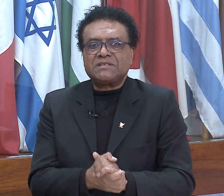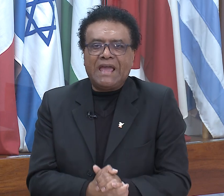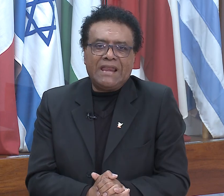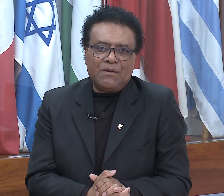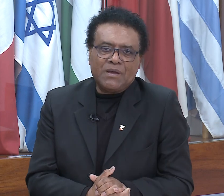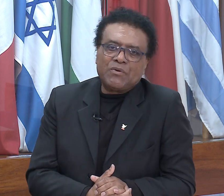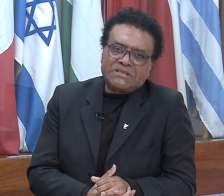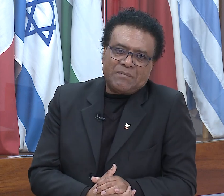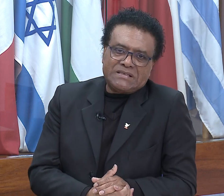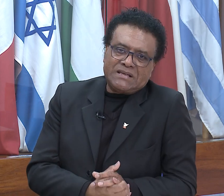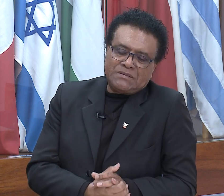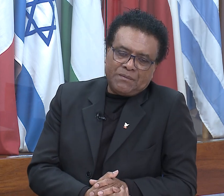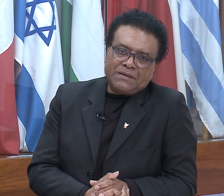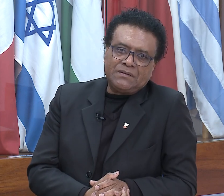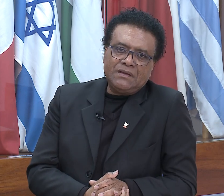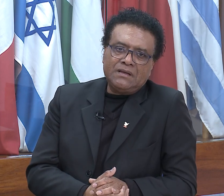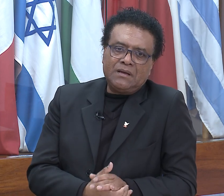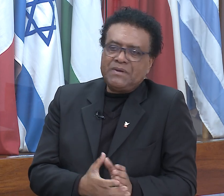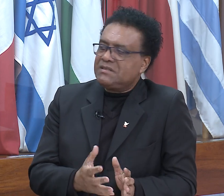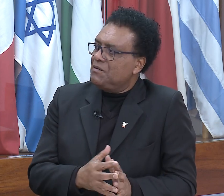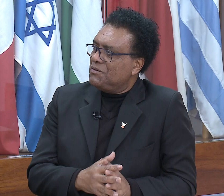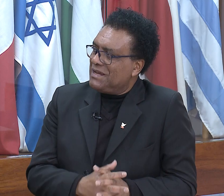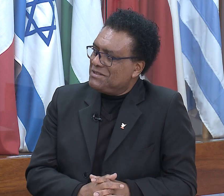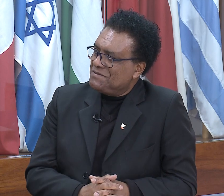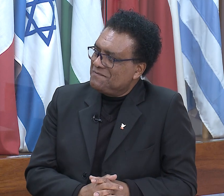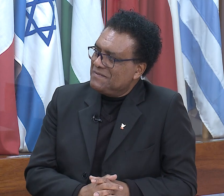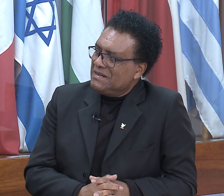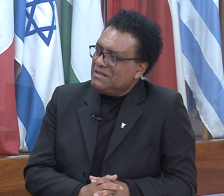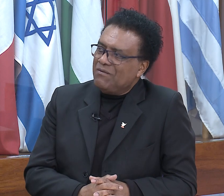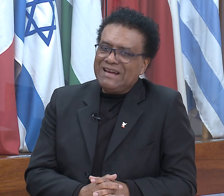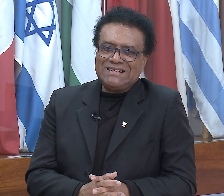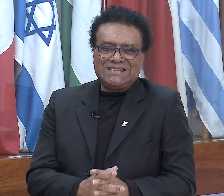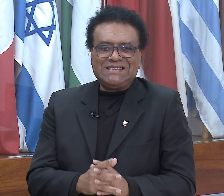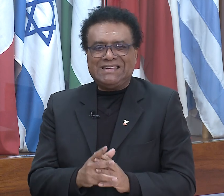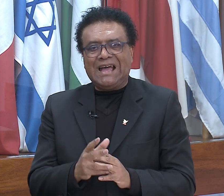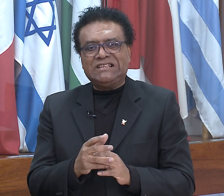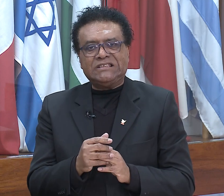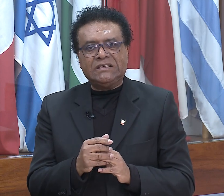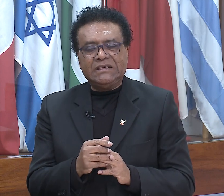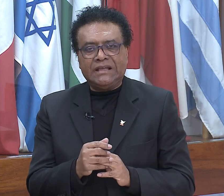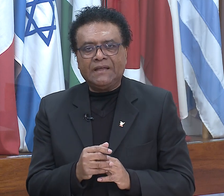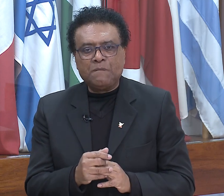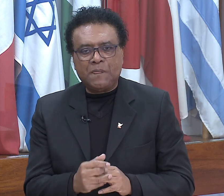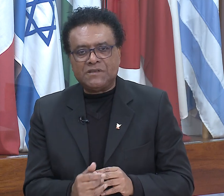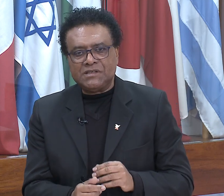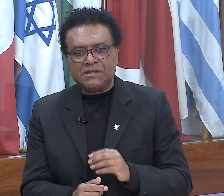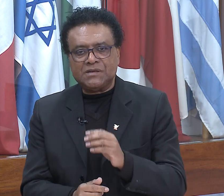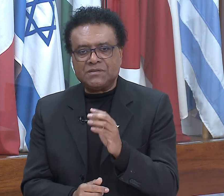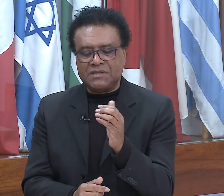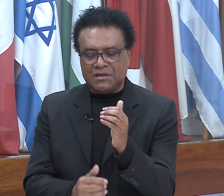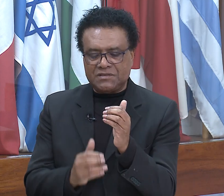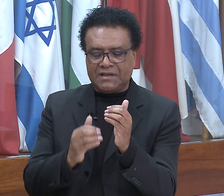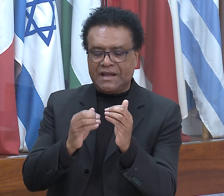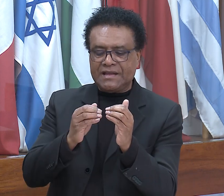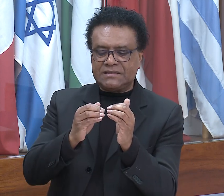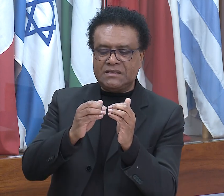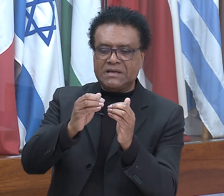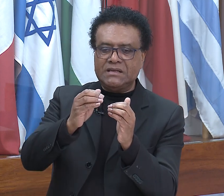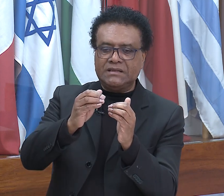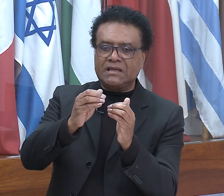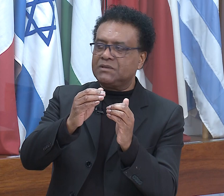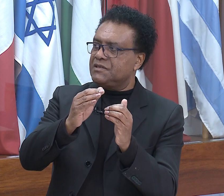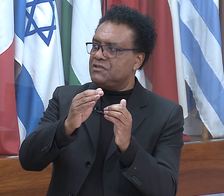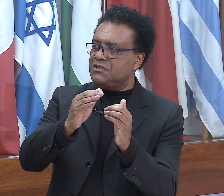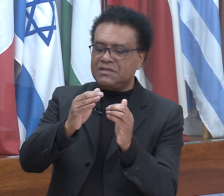que que os negros querem alguém pode estar pensando nesse momento apenas a igualdade Não há necessidade né de os negros ficarem